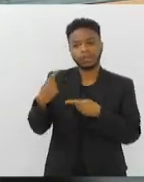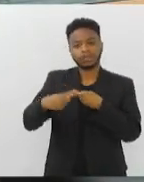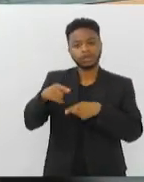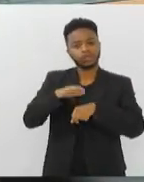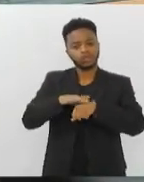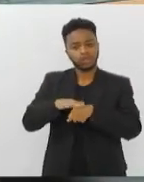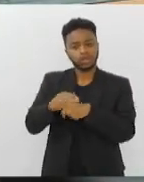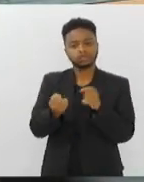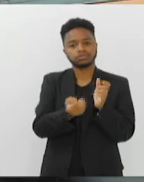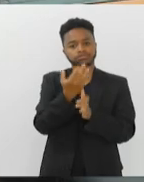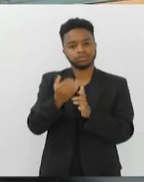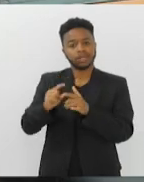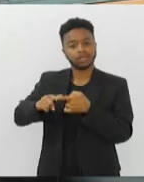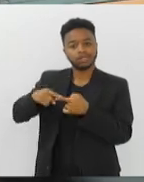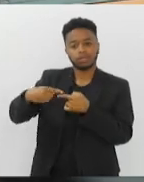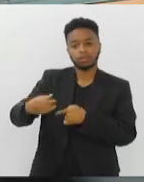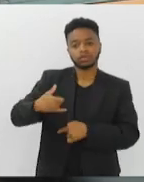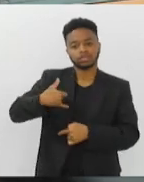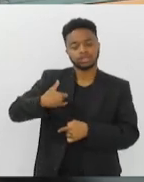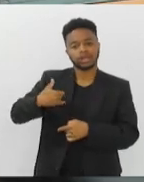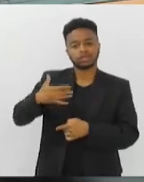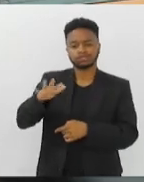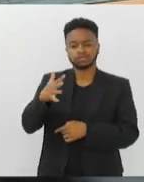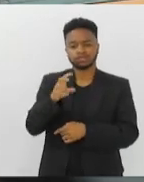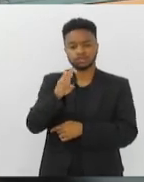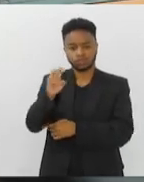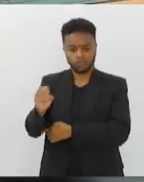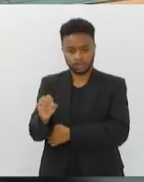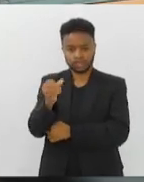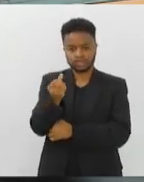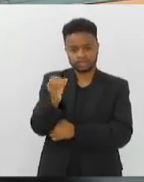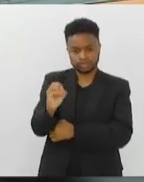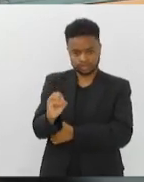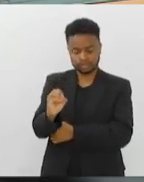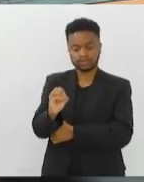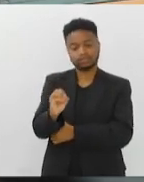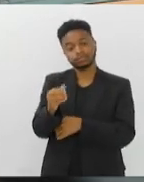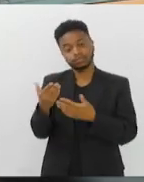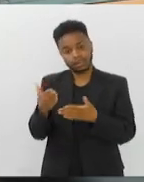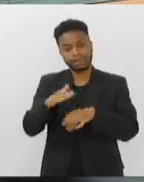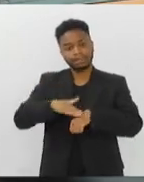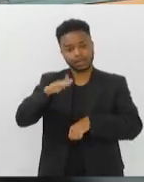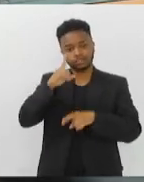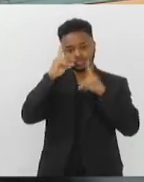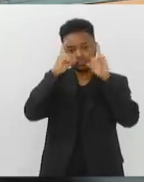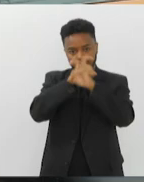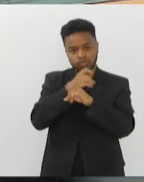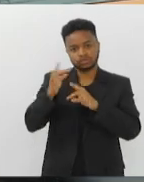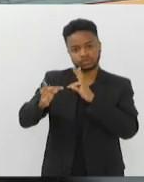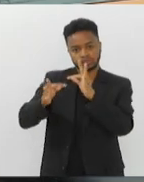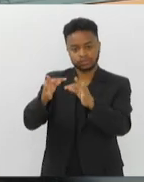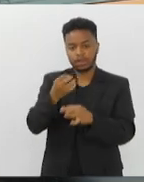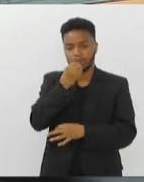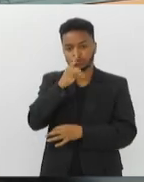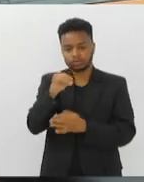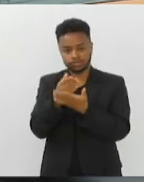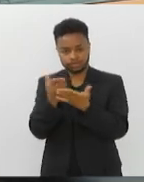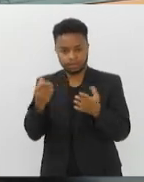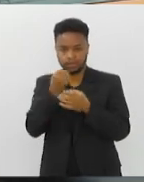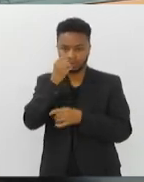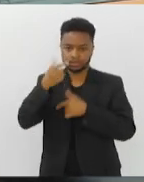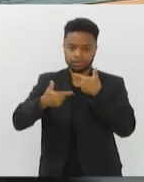acabam surgindo depois de uma certa idade, lá dos 50, 60 anos, o que é muito mais complicado. Muito obrigado, um bom dia para você, bom